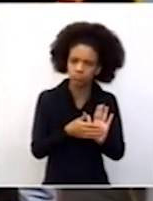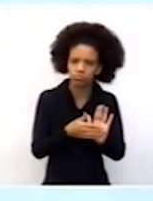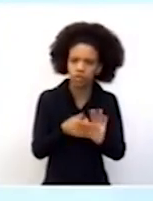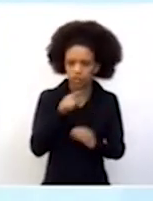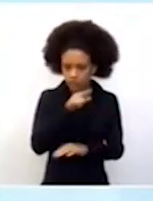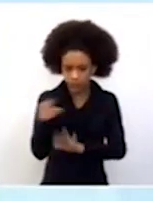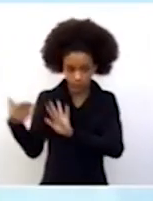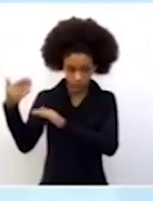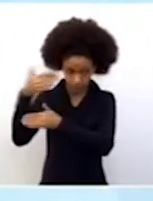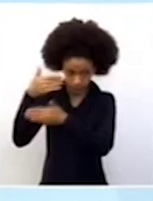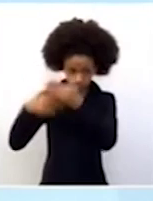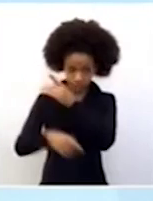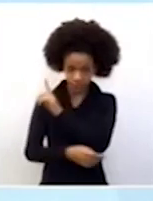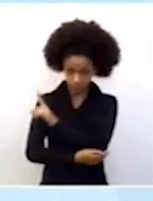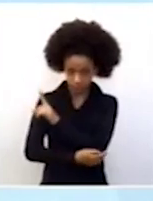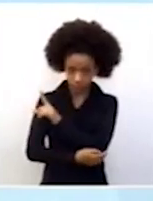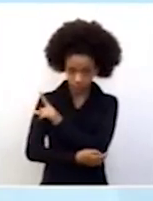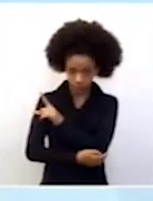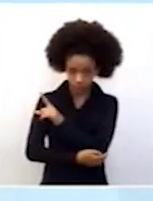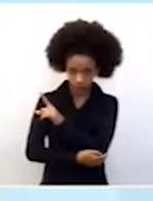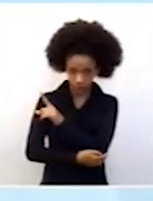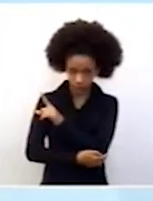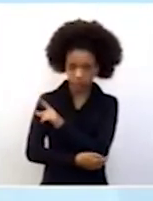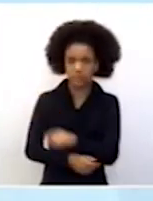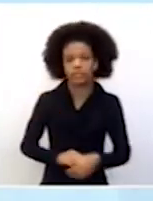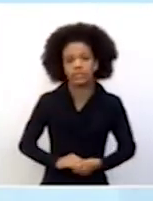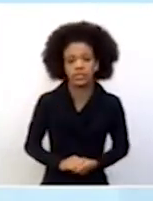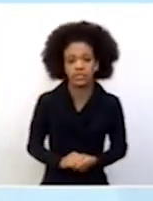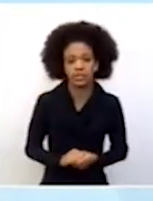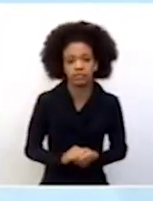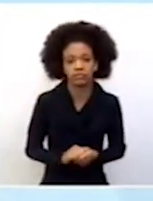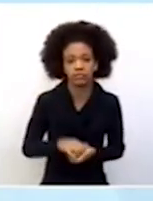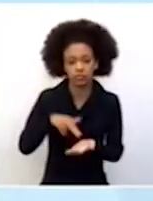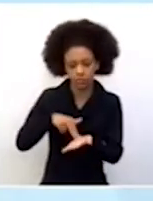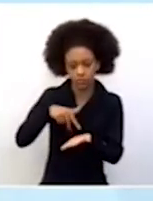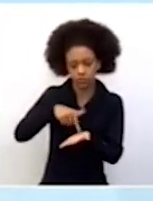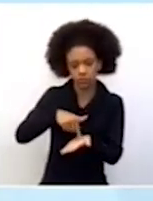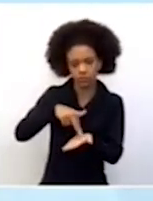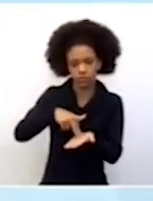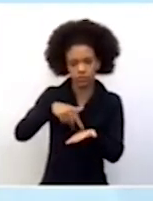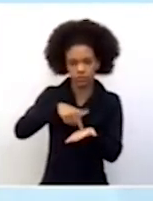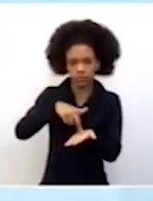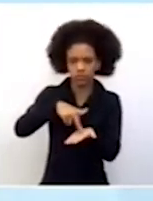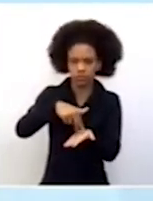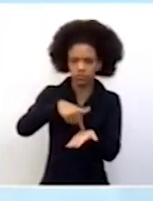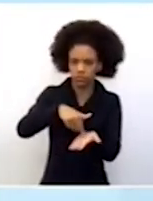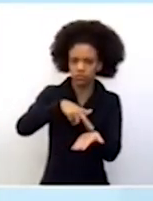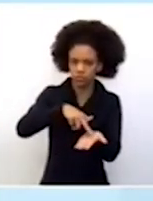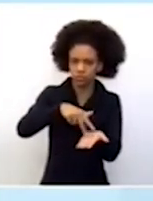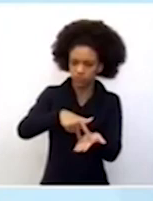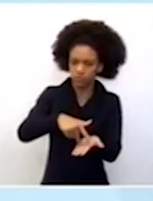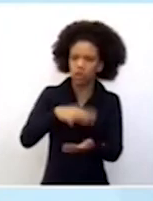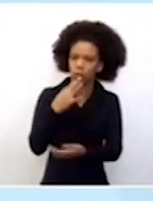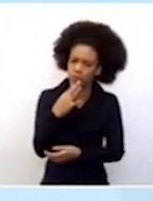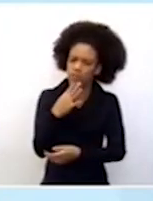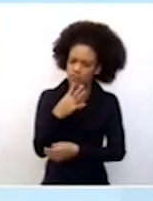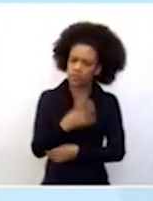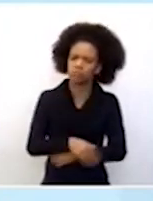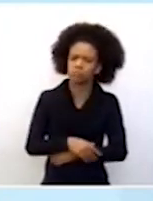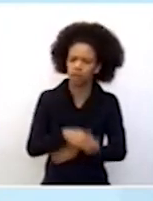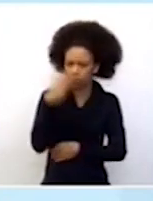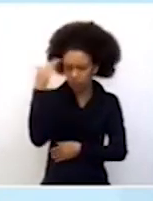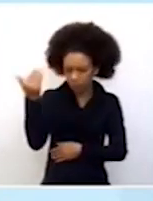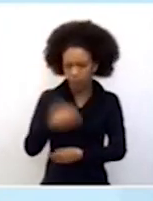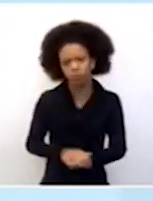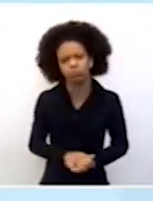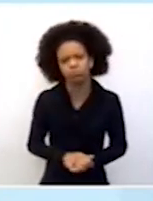na tela, né, vou colocar na tela por favor, tá? Que é a atividade da amarelinha, né, olhanos, né, é uma atividade muito conhecida, né, que aí,